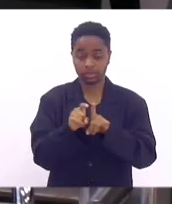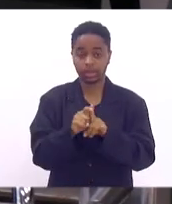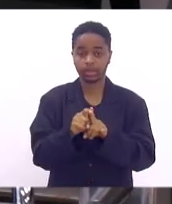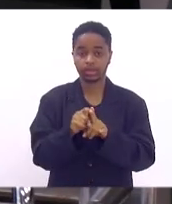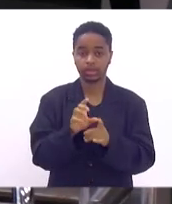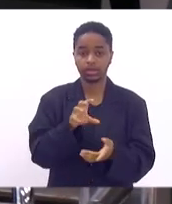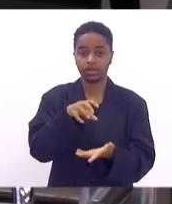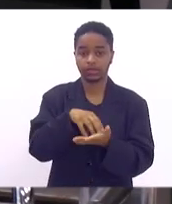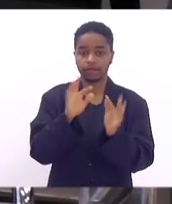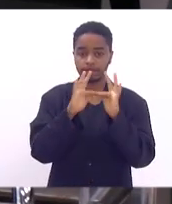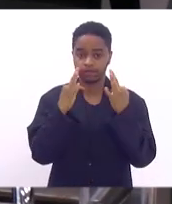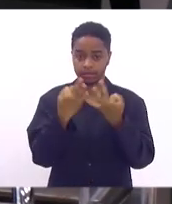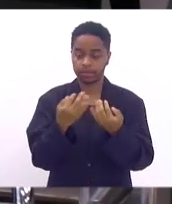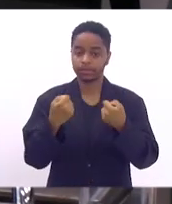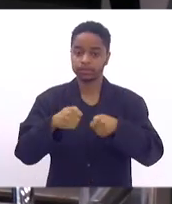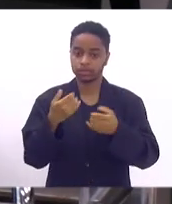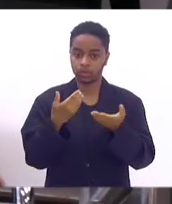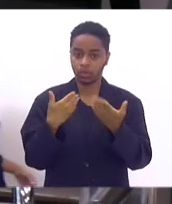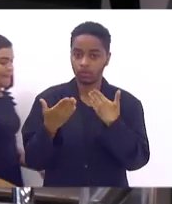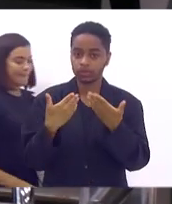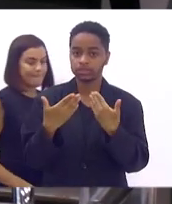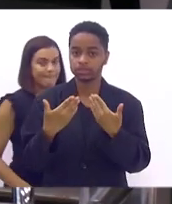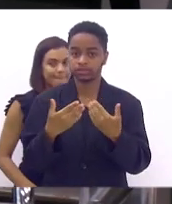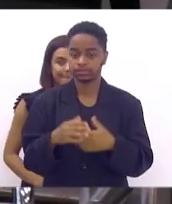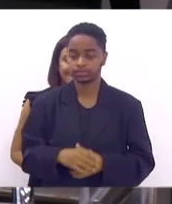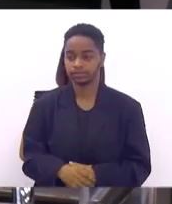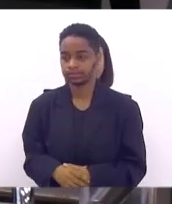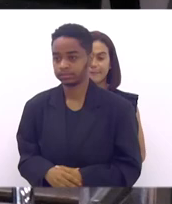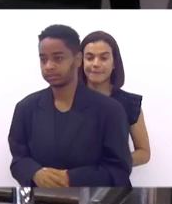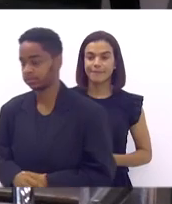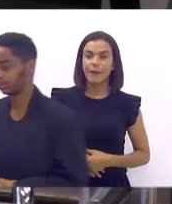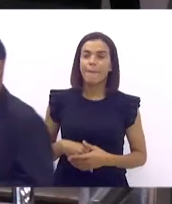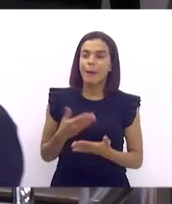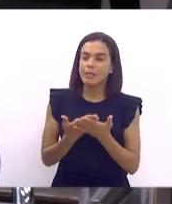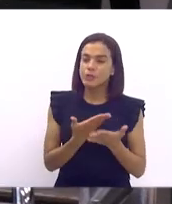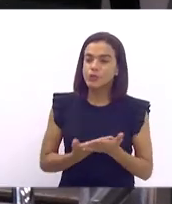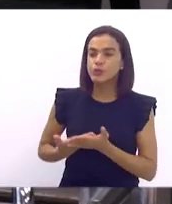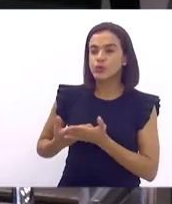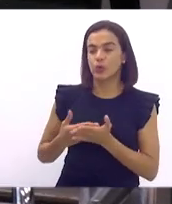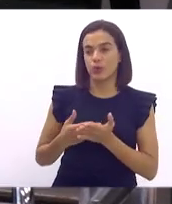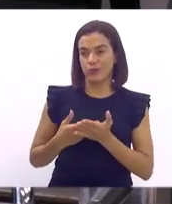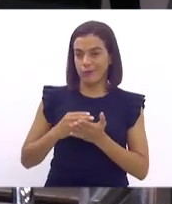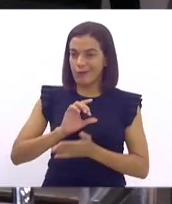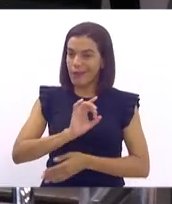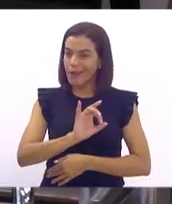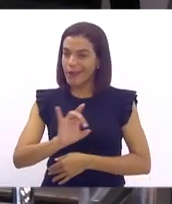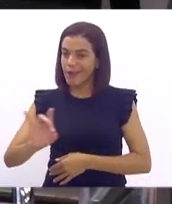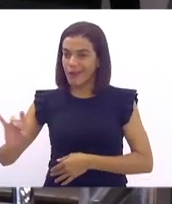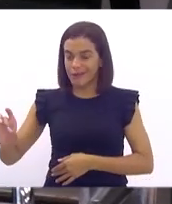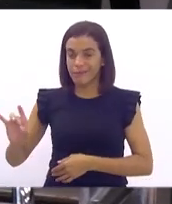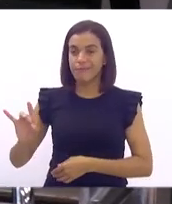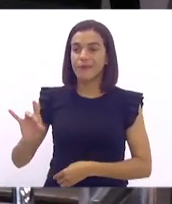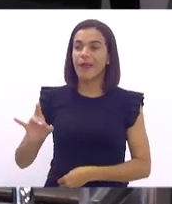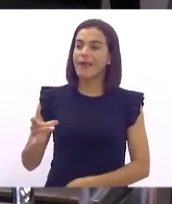conversar. E a gente faz muito isso através das reuniões para estudo de caso. E aí é realmente